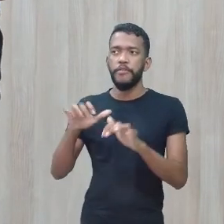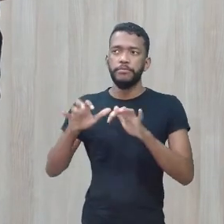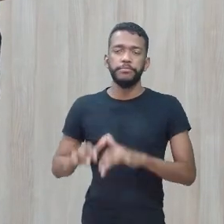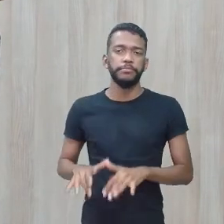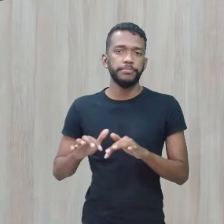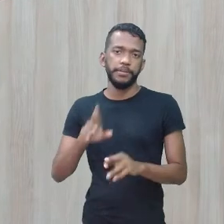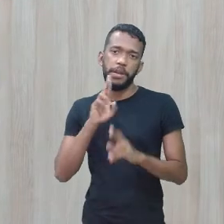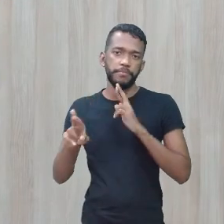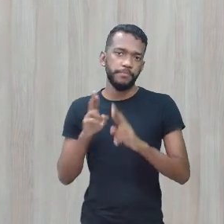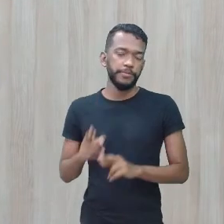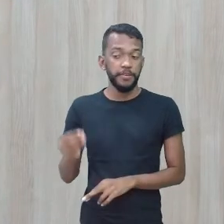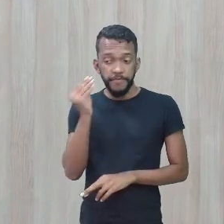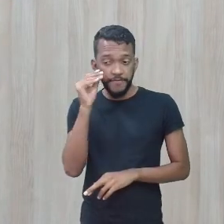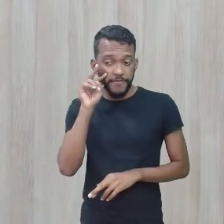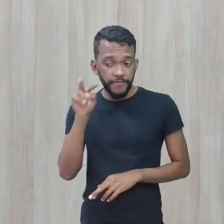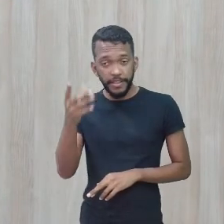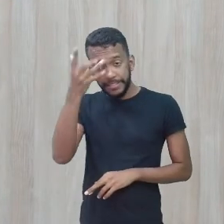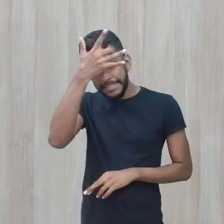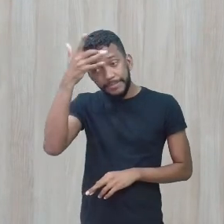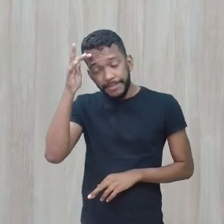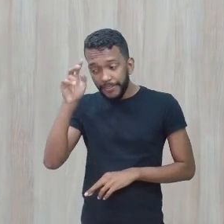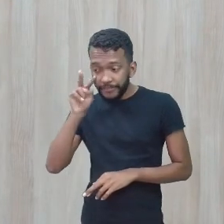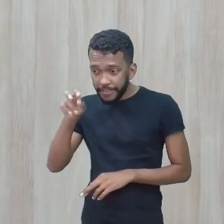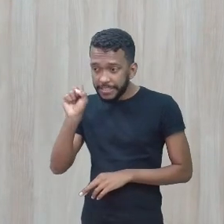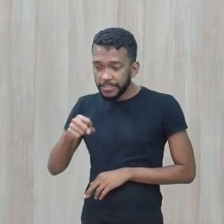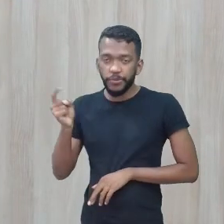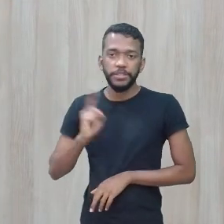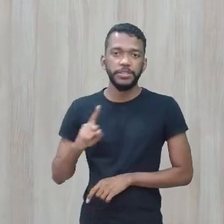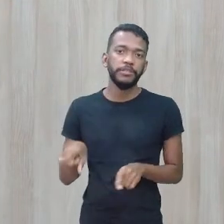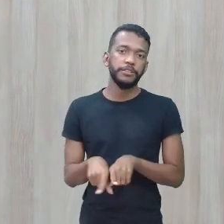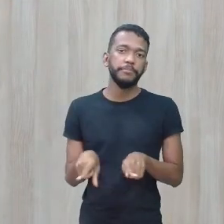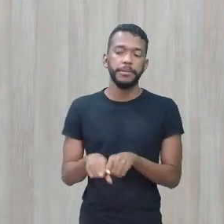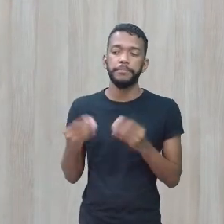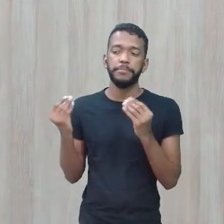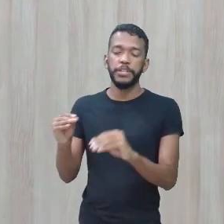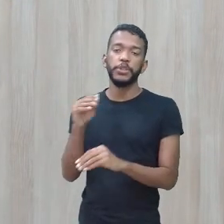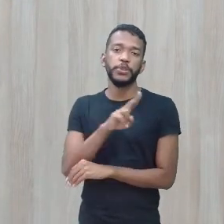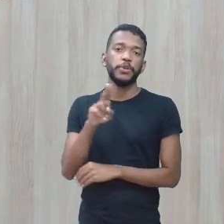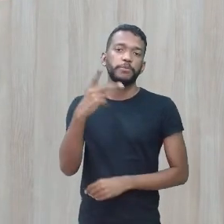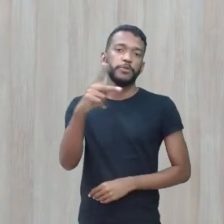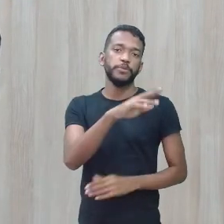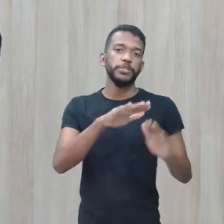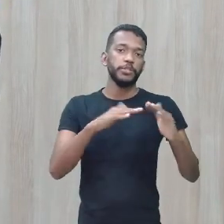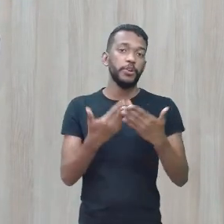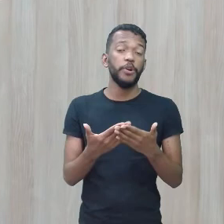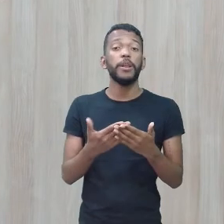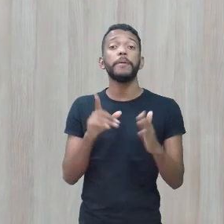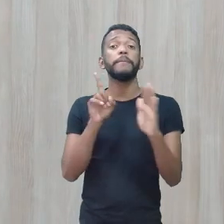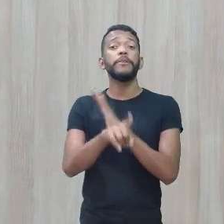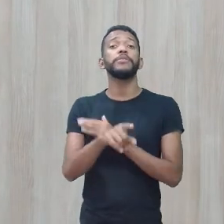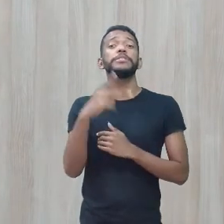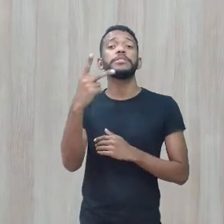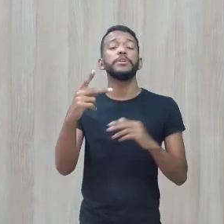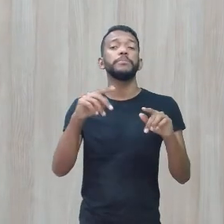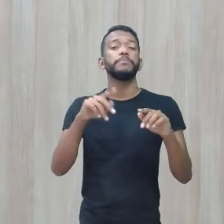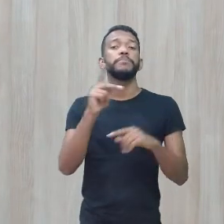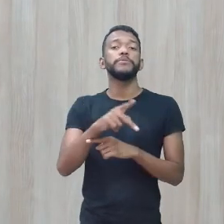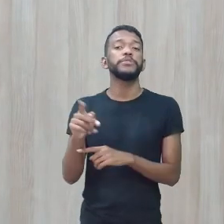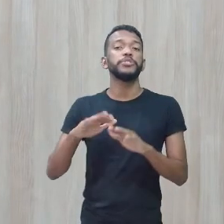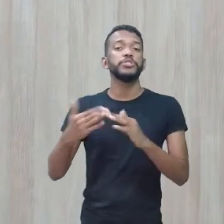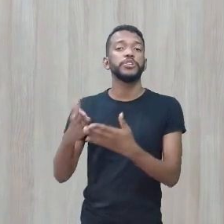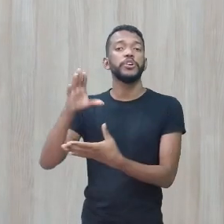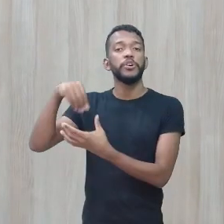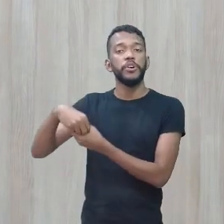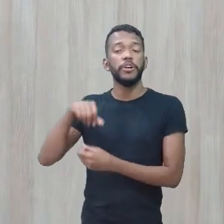ali presente, vendo quem está vendo. Coloque o nome da sua escola. Pergunte sempre ao seu professor da escola, que ele é o